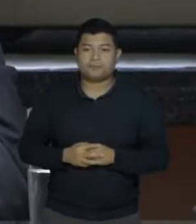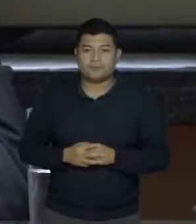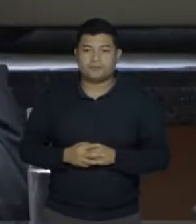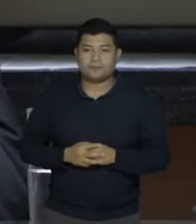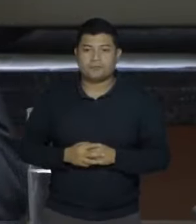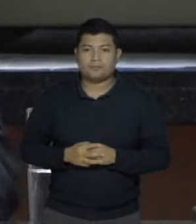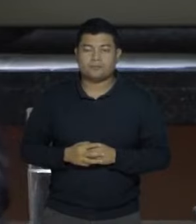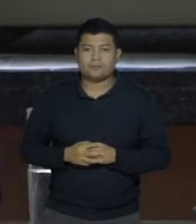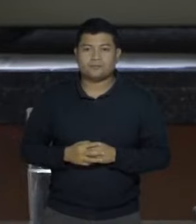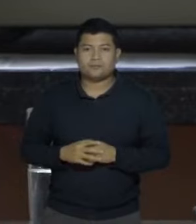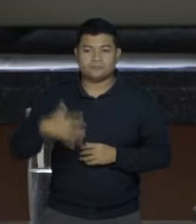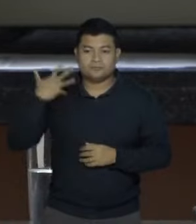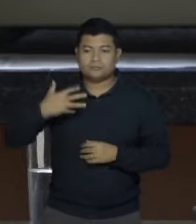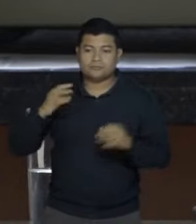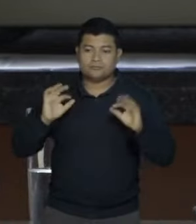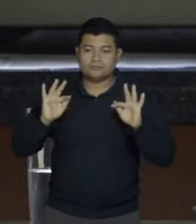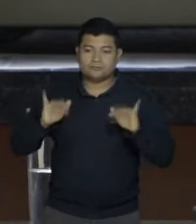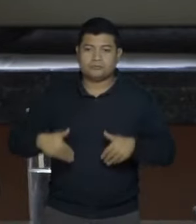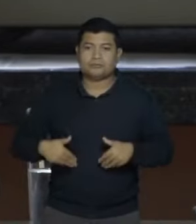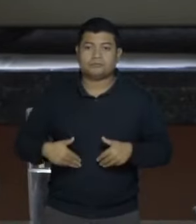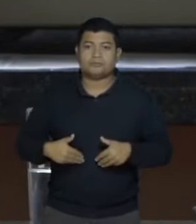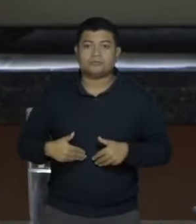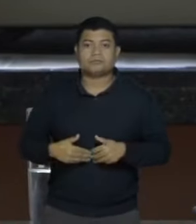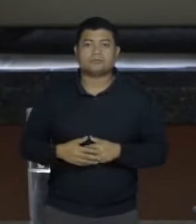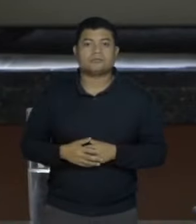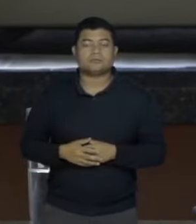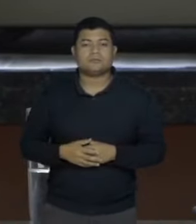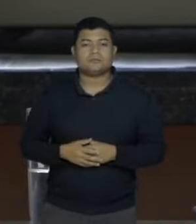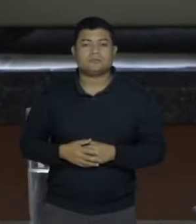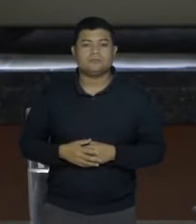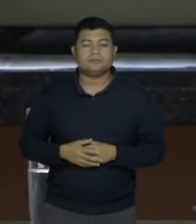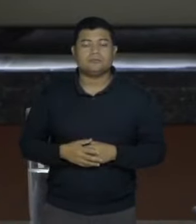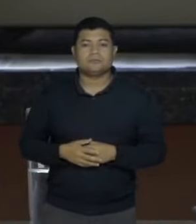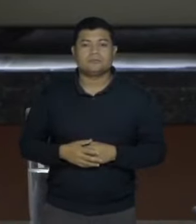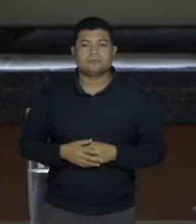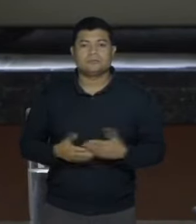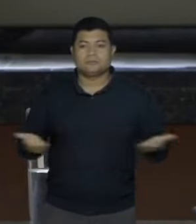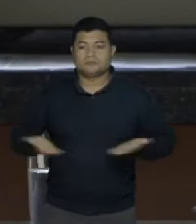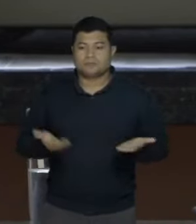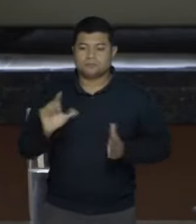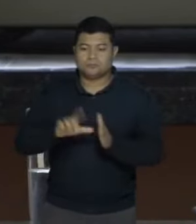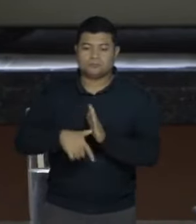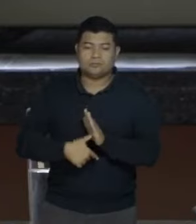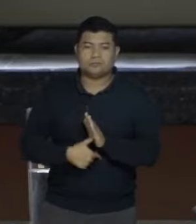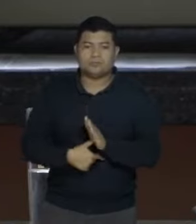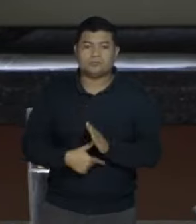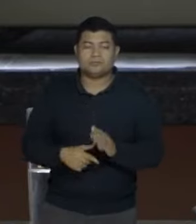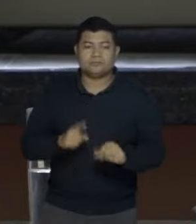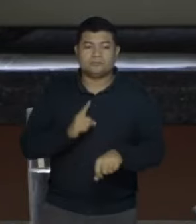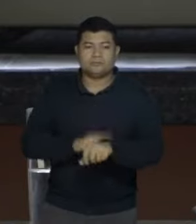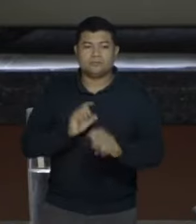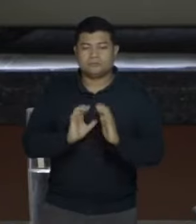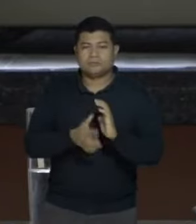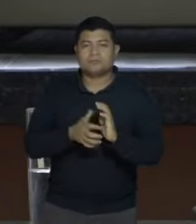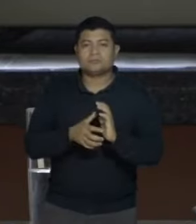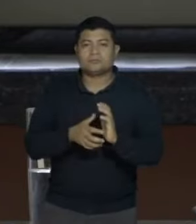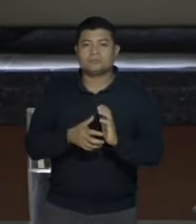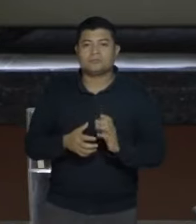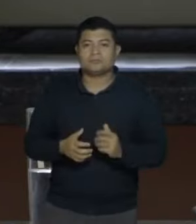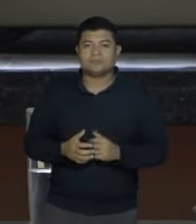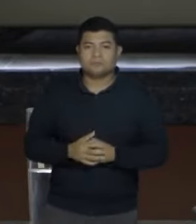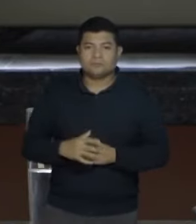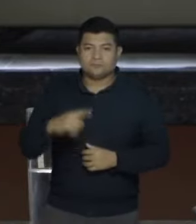aceita a manifestação deputado Carlos Humberto na sequência no horário do estado dos partidos políticos nós